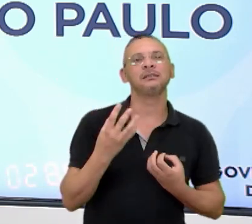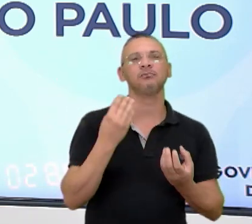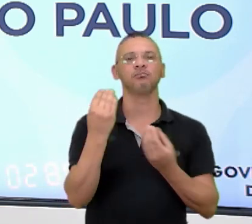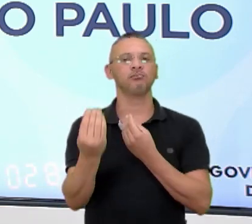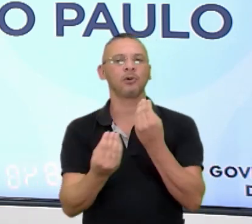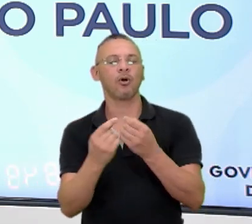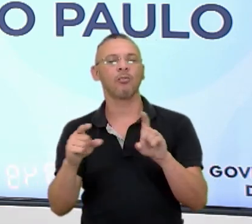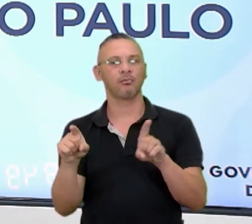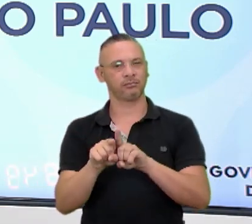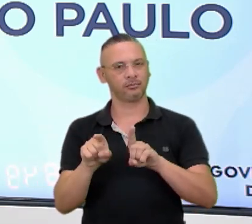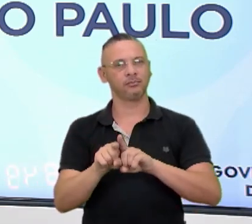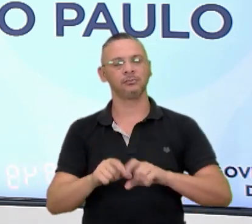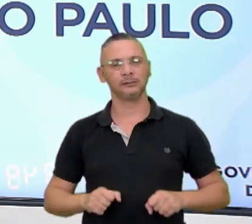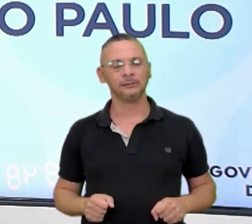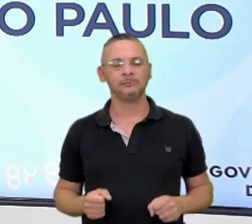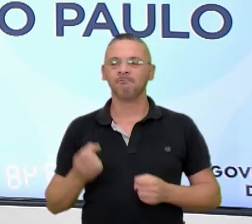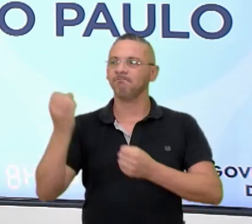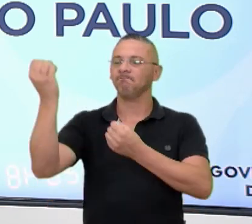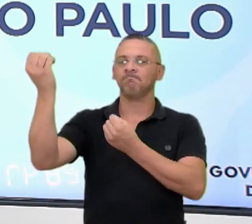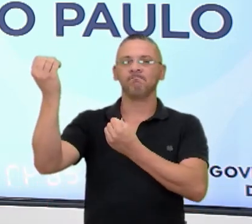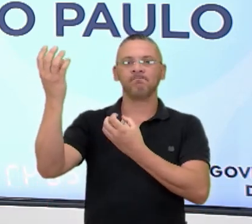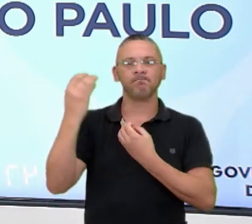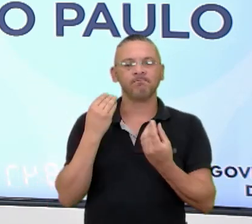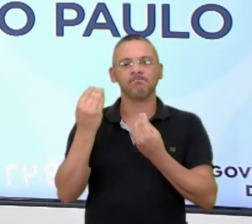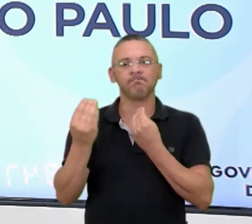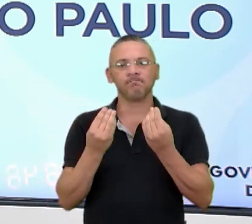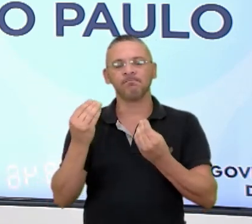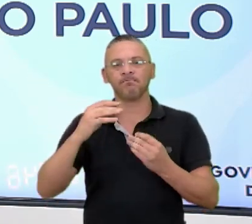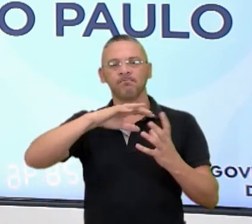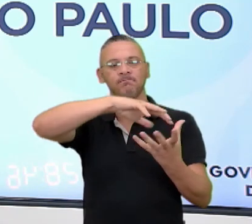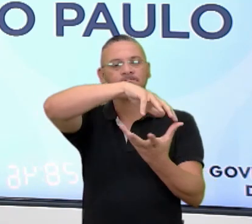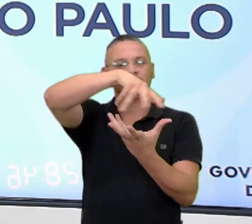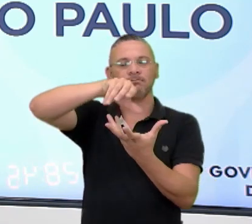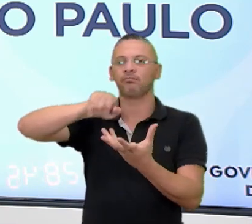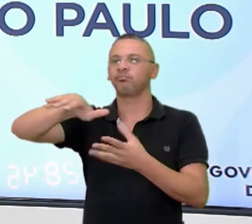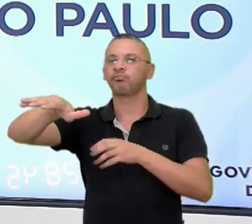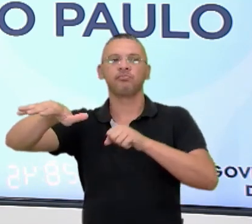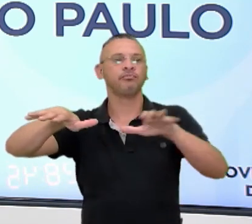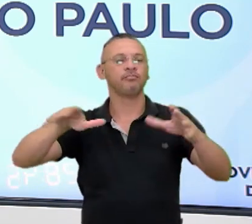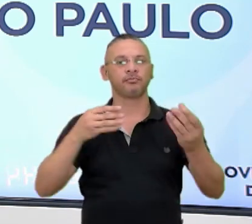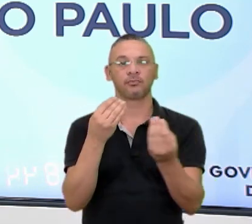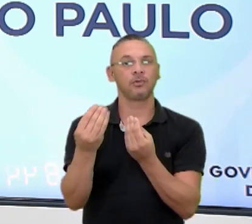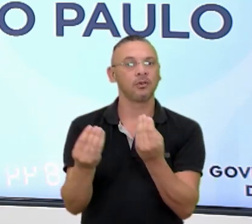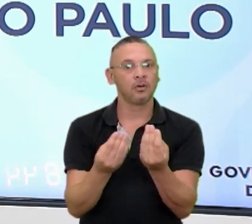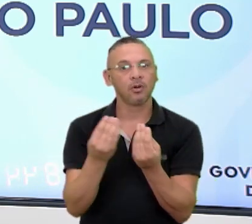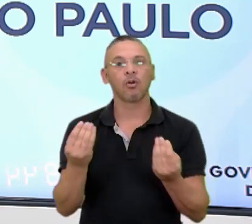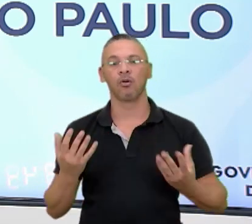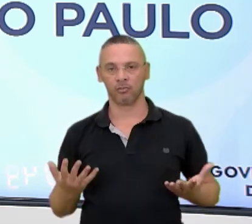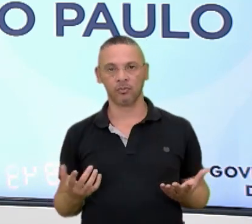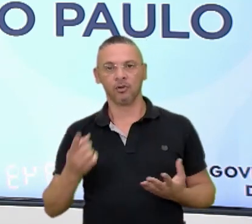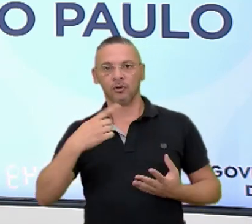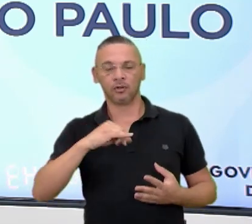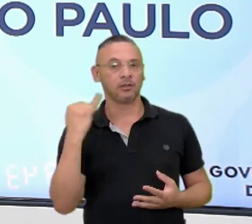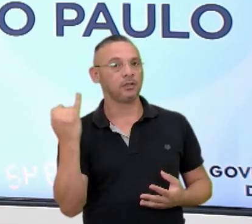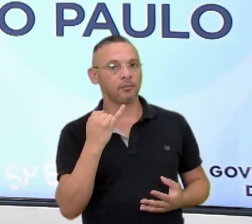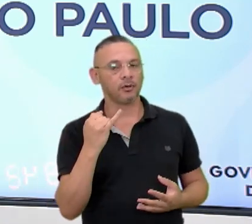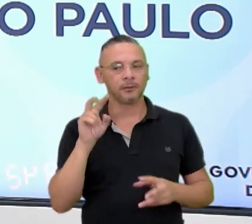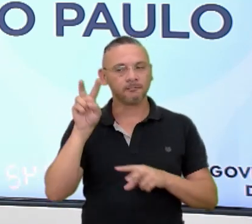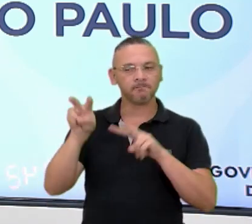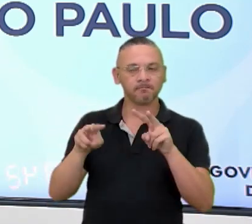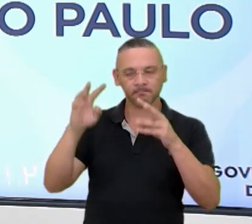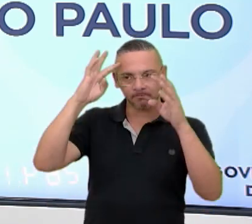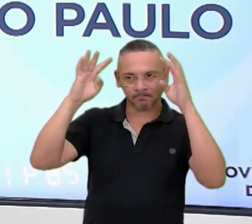que a informação caminha e circula pelo globo, qual caminho ela faz e como a gente tem que ter um olhar crítico.